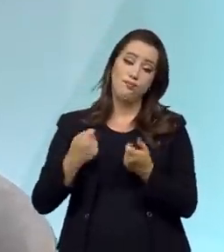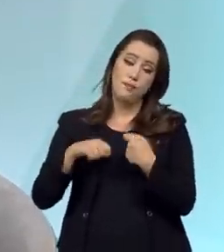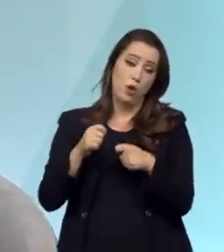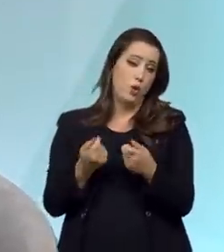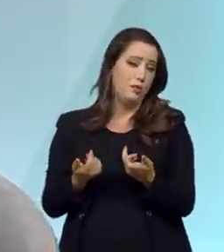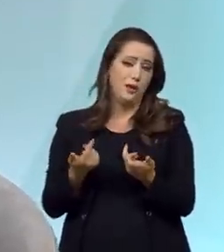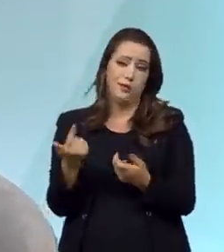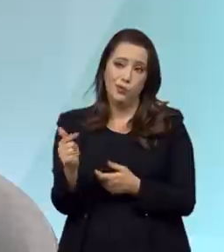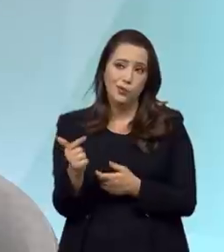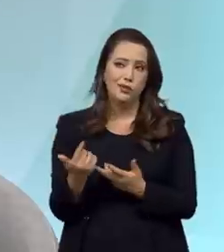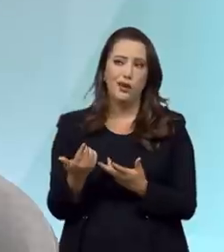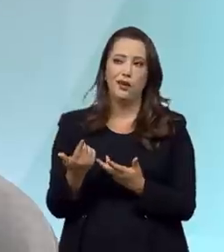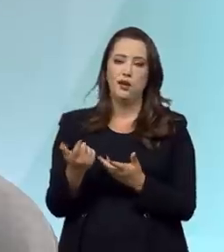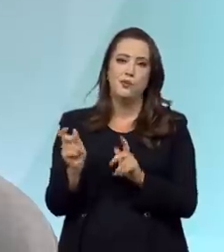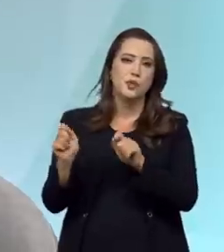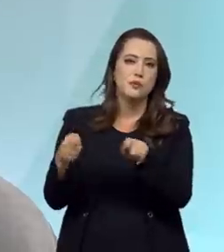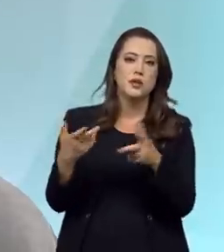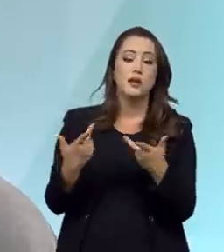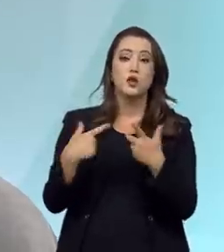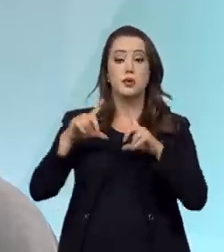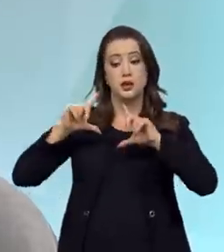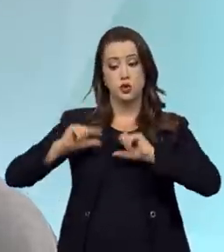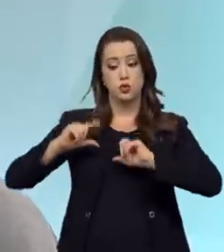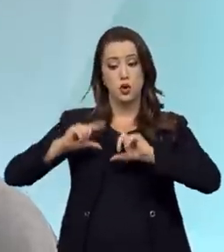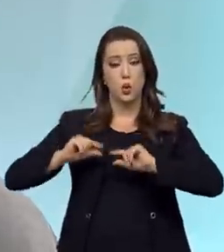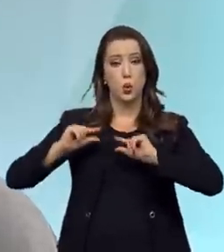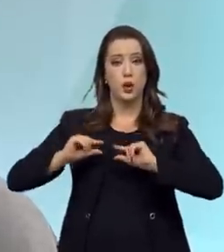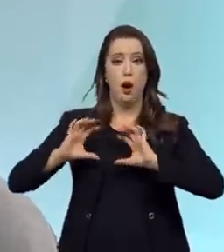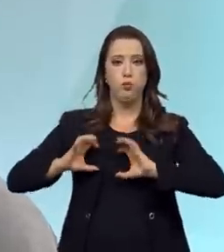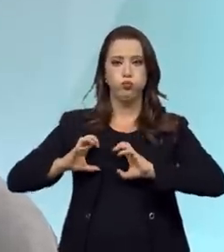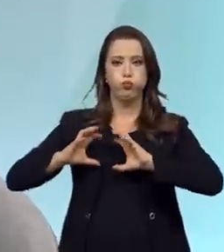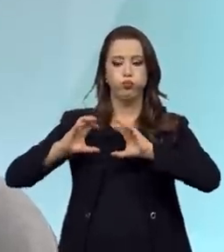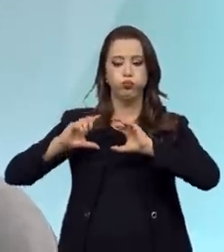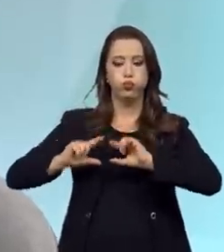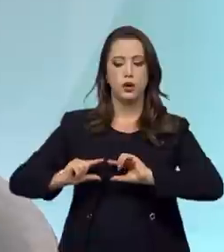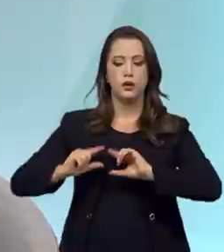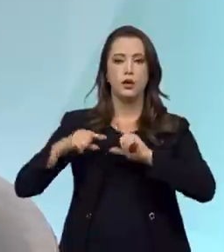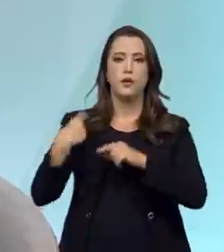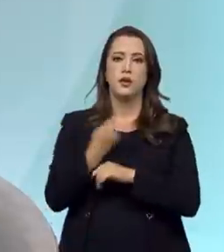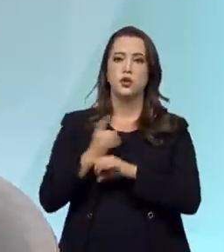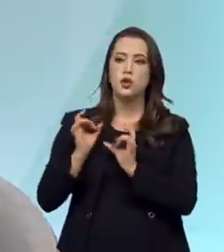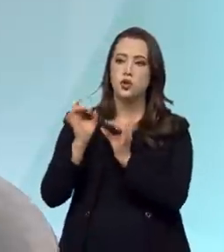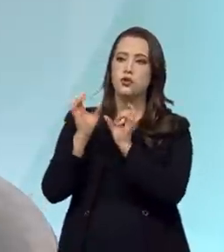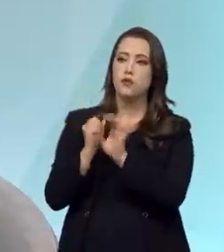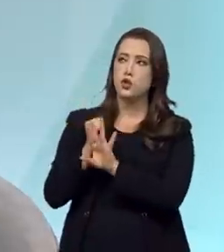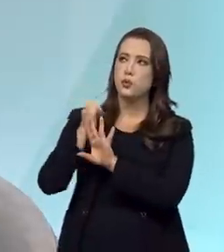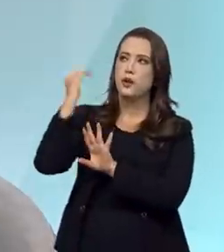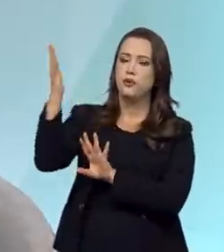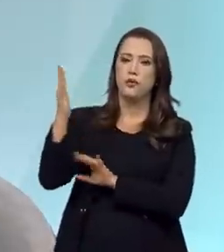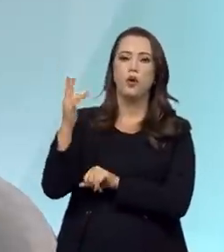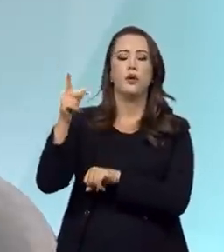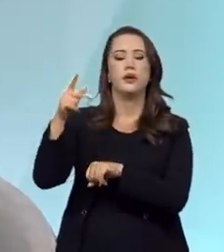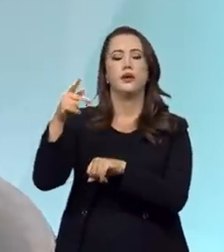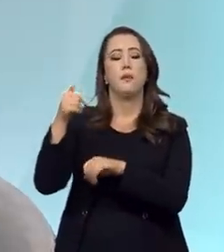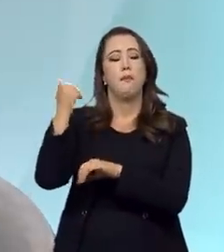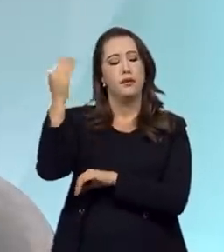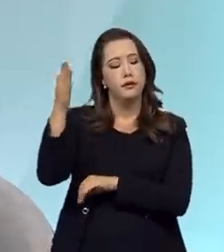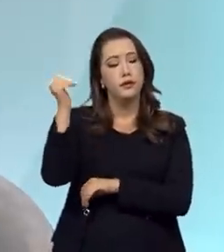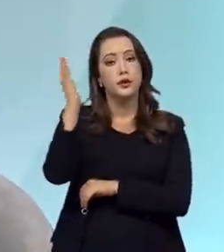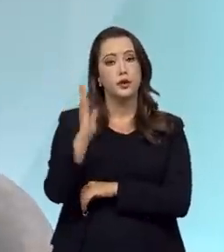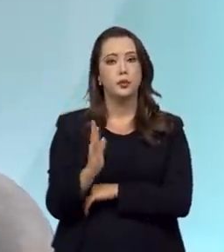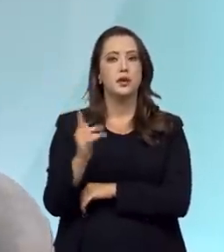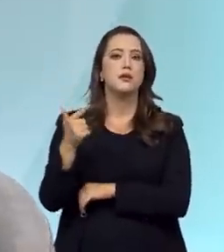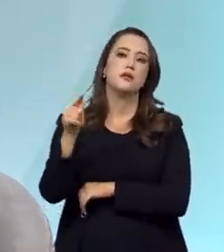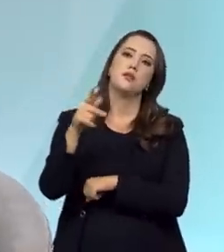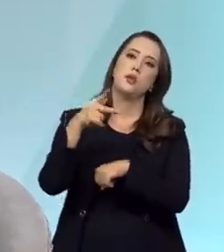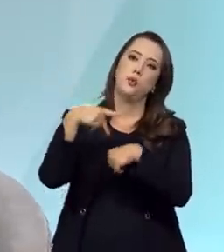mas que ele é um reduzir as emissões e dessa forma exportar crédito especialmente para as empresas e países que mais